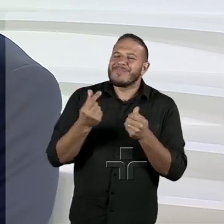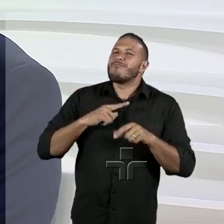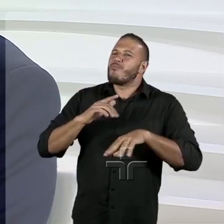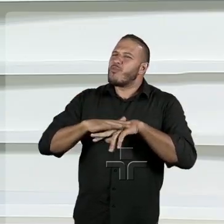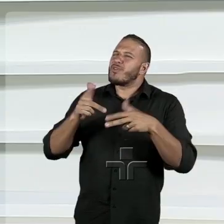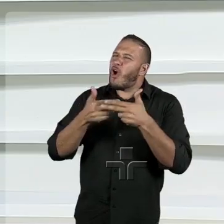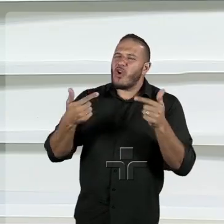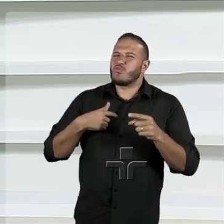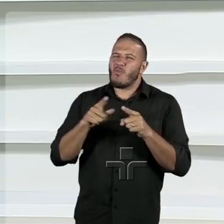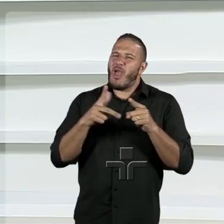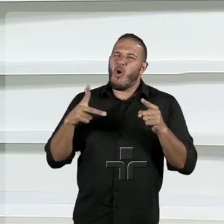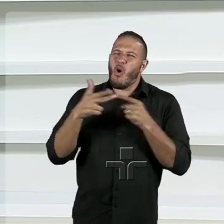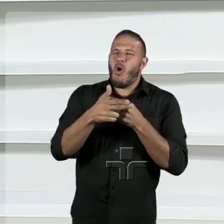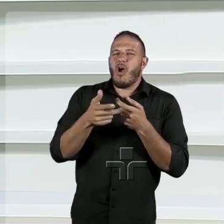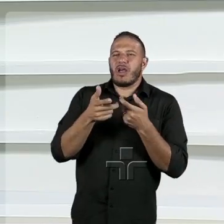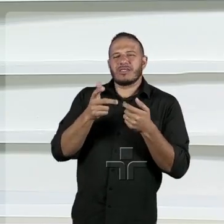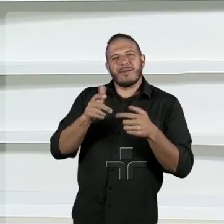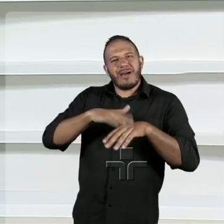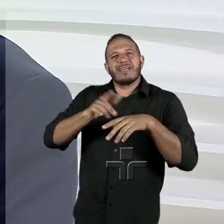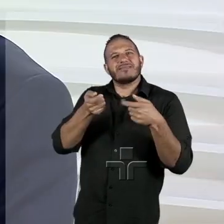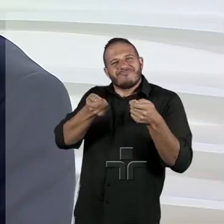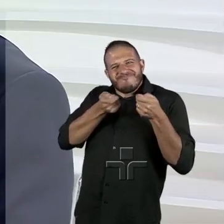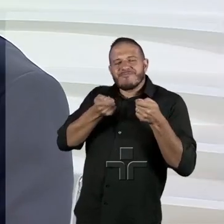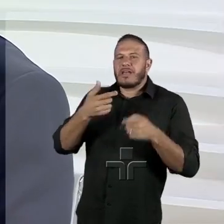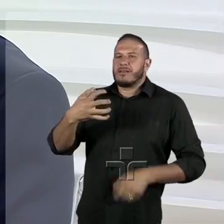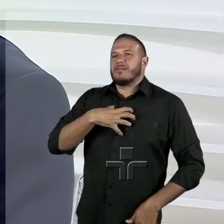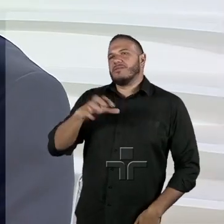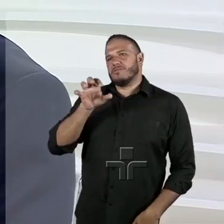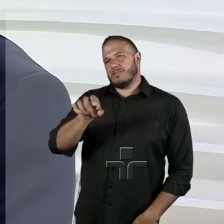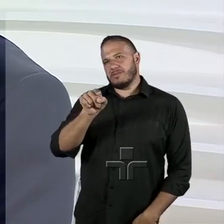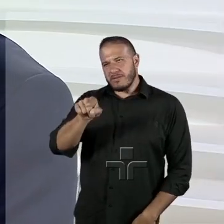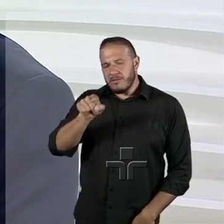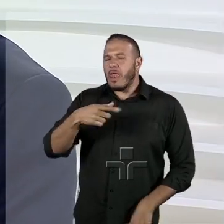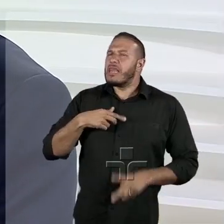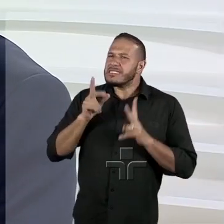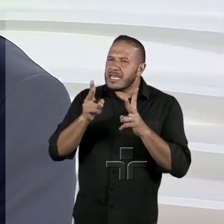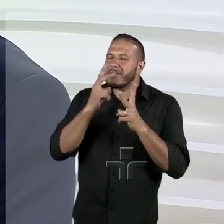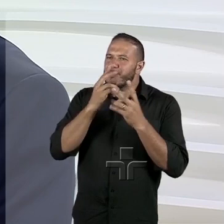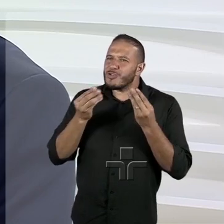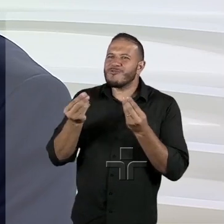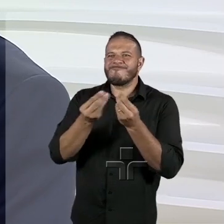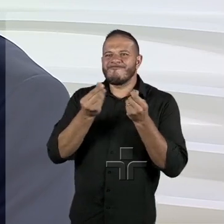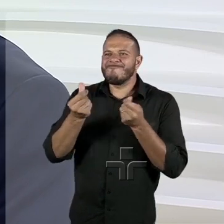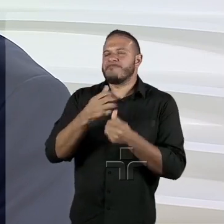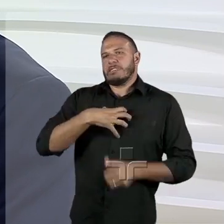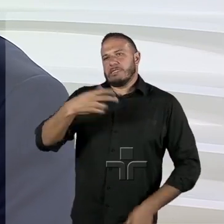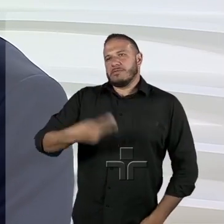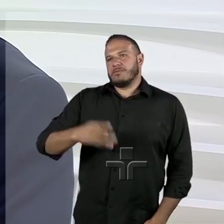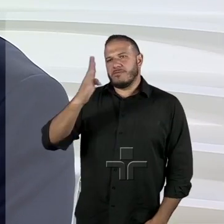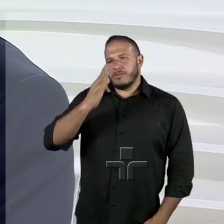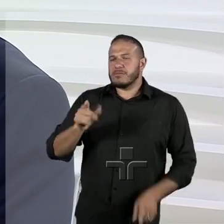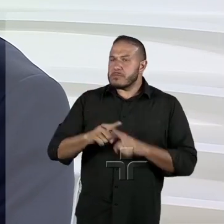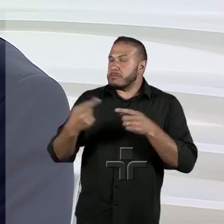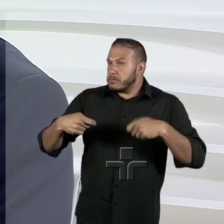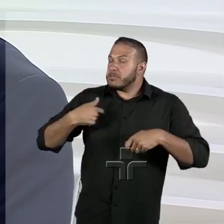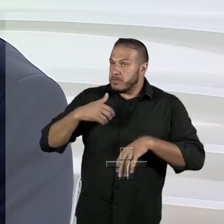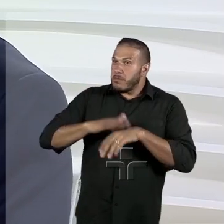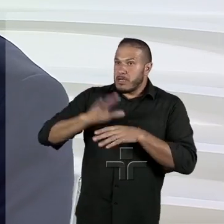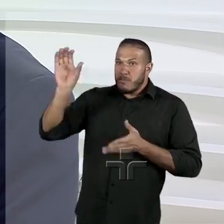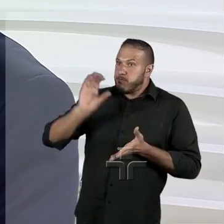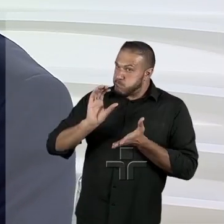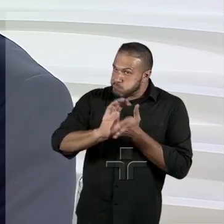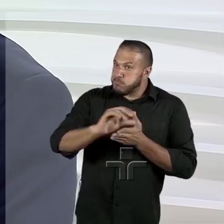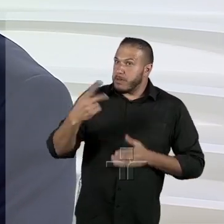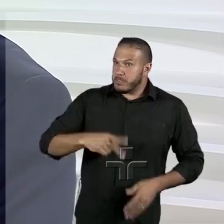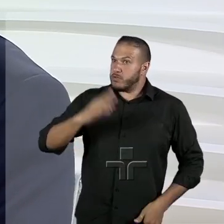não é um corte, é um contingenciamento. Essa situação, ela é sempre delicada no Brasil, porque nós precisamos de mais recursos na educação